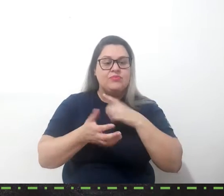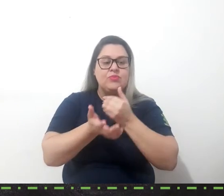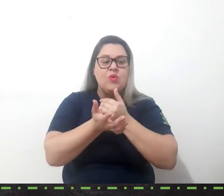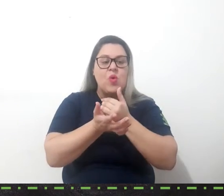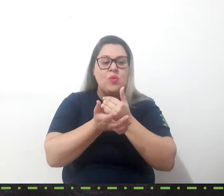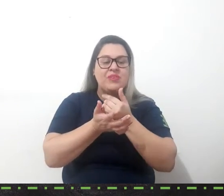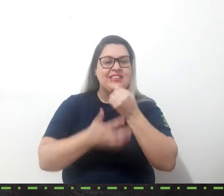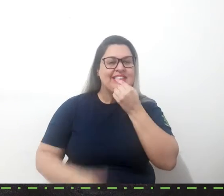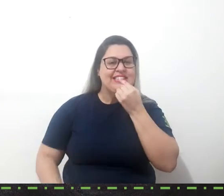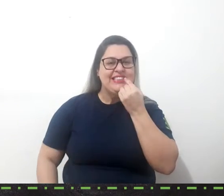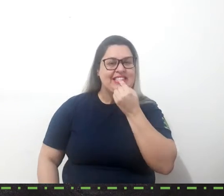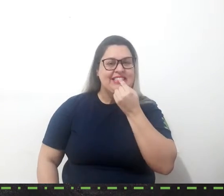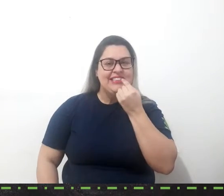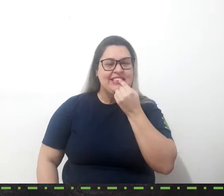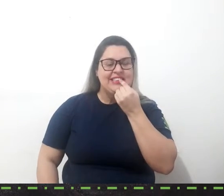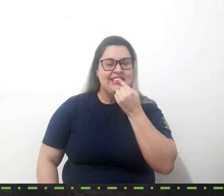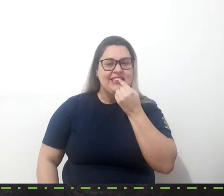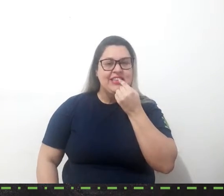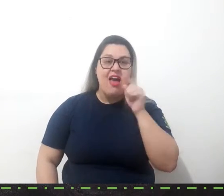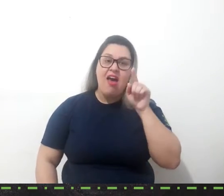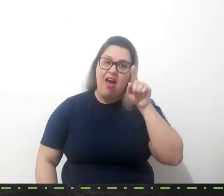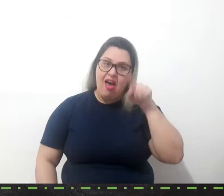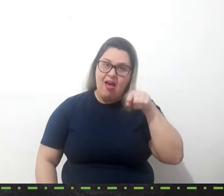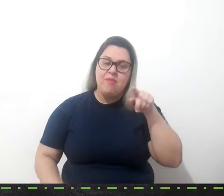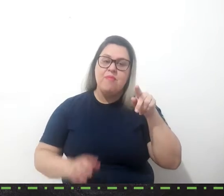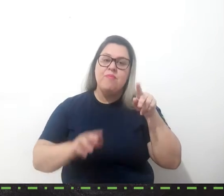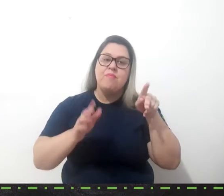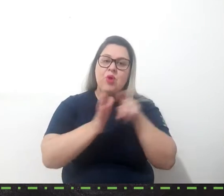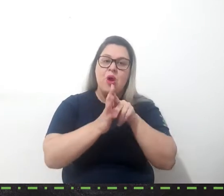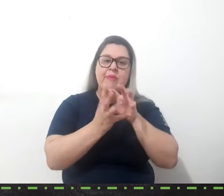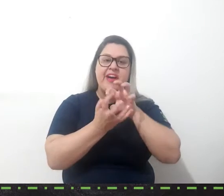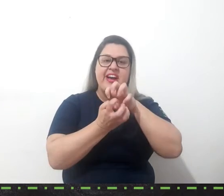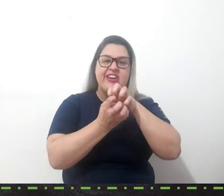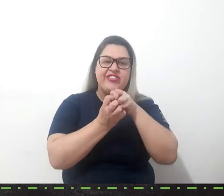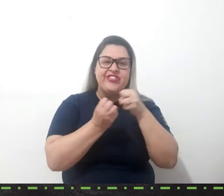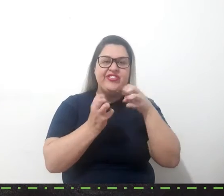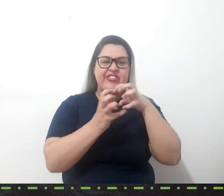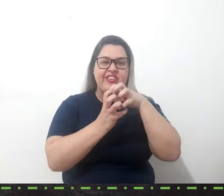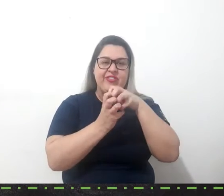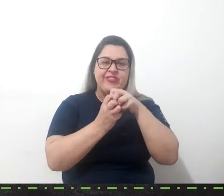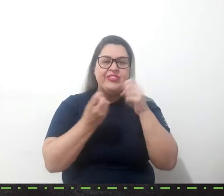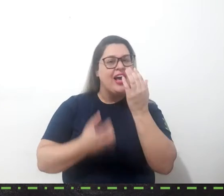da frente, eles servem para rasgar o alimento.